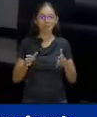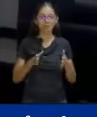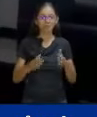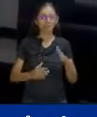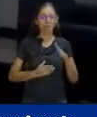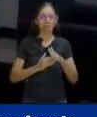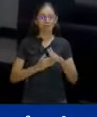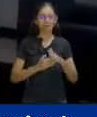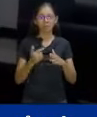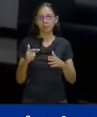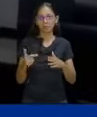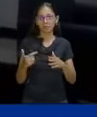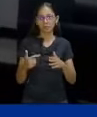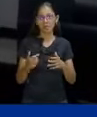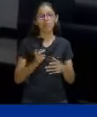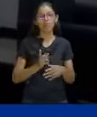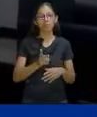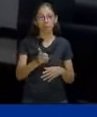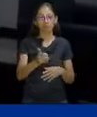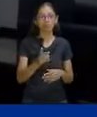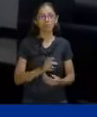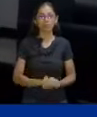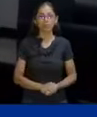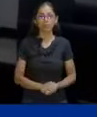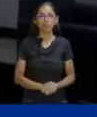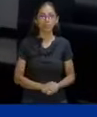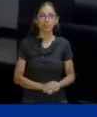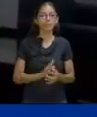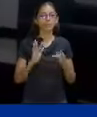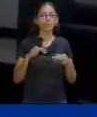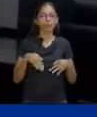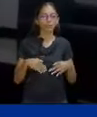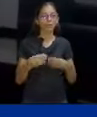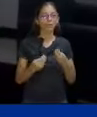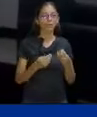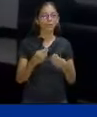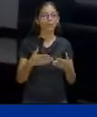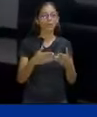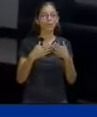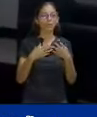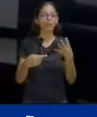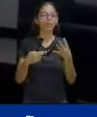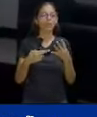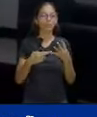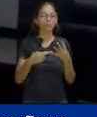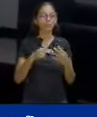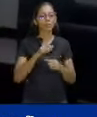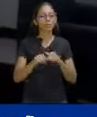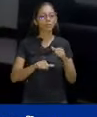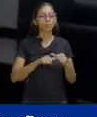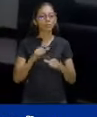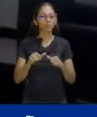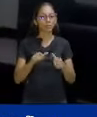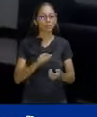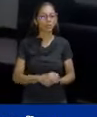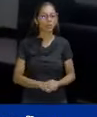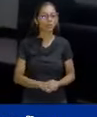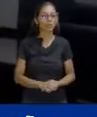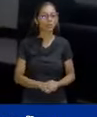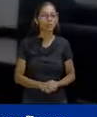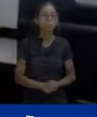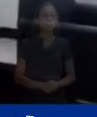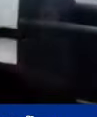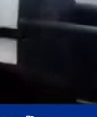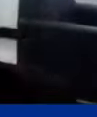feito pelo prazo decenal por inércia da exequente. Ao final, requereu provimento de recurso para fins de reforma da sentença e prosseguimento da demanda